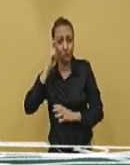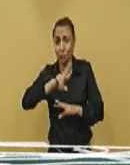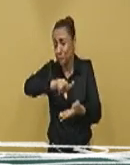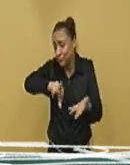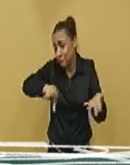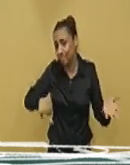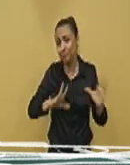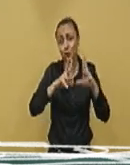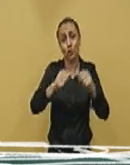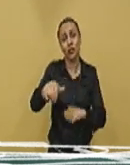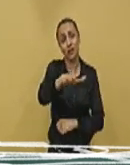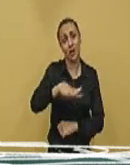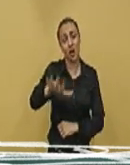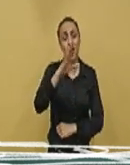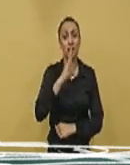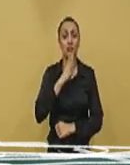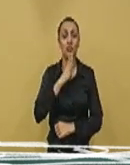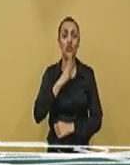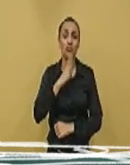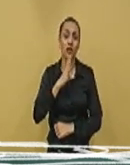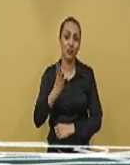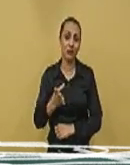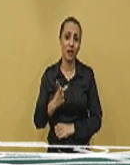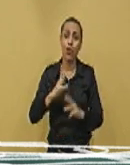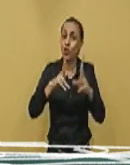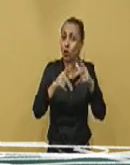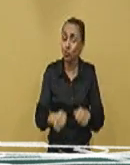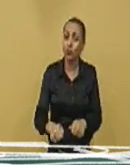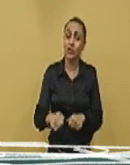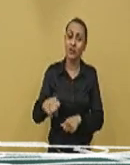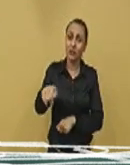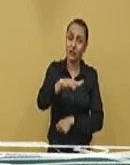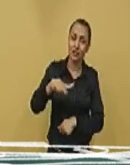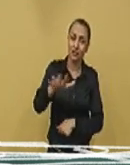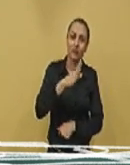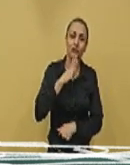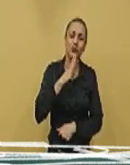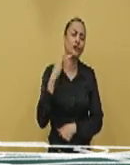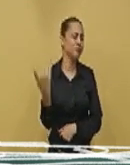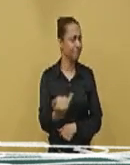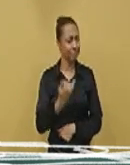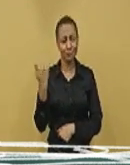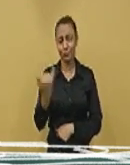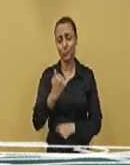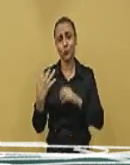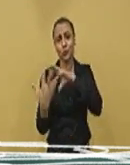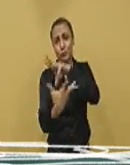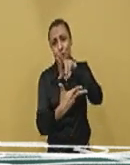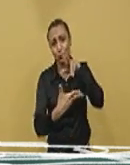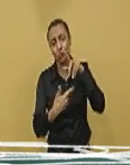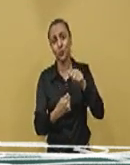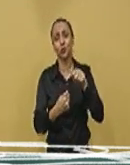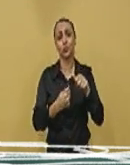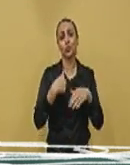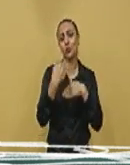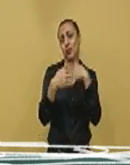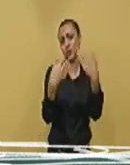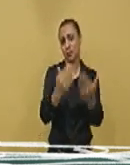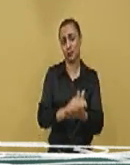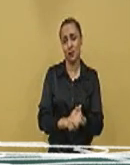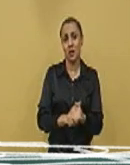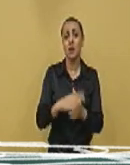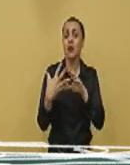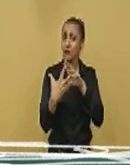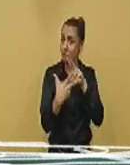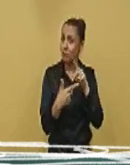em todas as áreas do conhecimento, porque todas as áreas do conhecimento são fundamentais para o mundo sobreviver, né? E o mundo